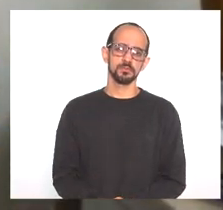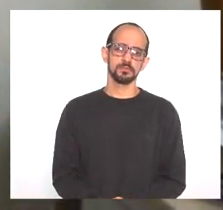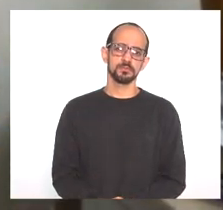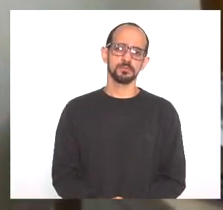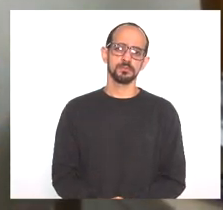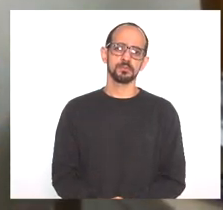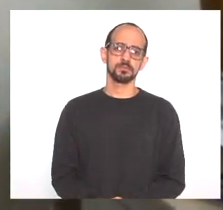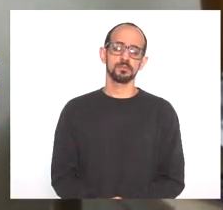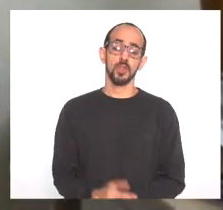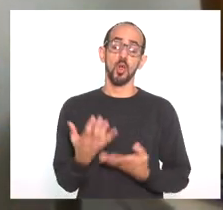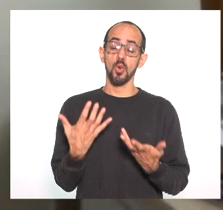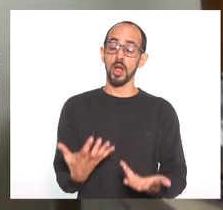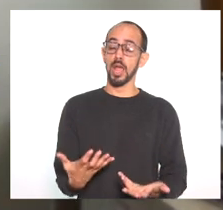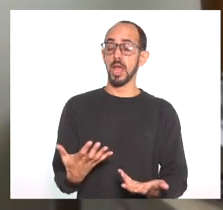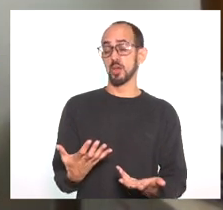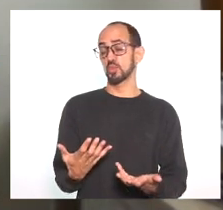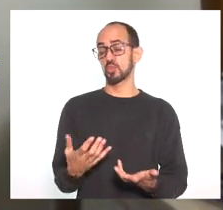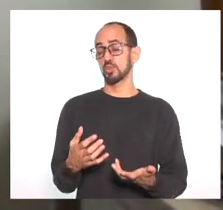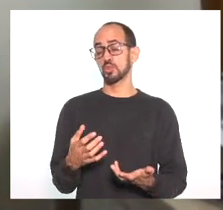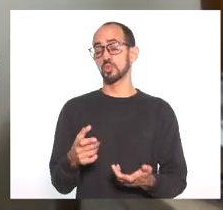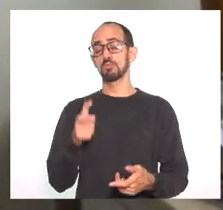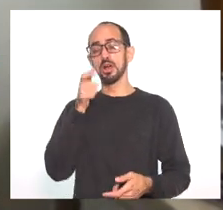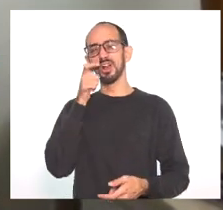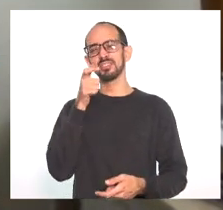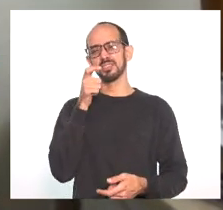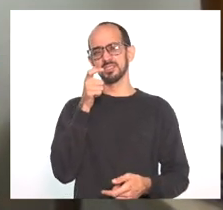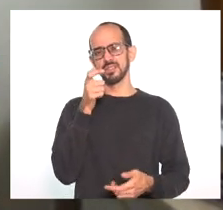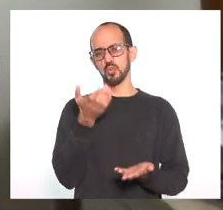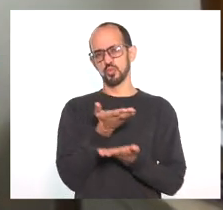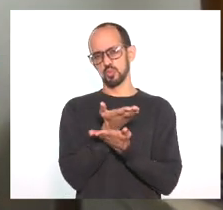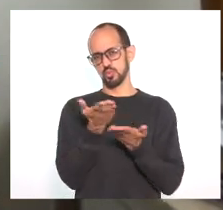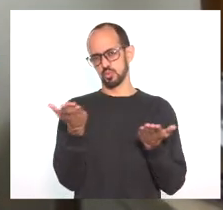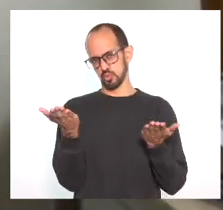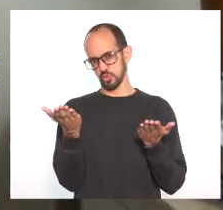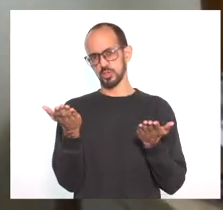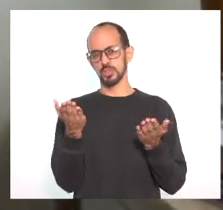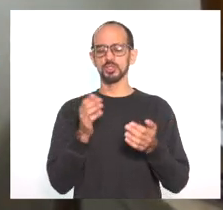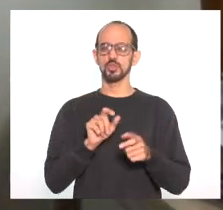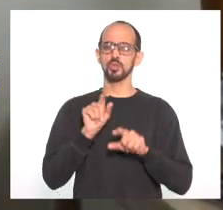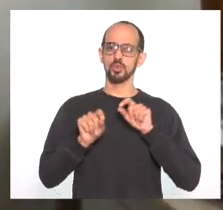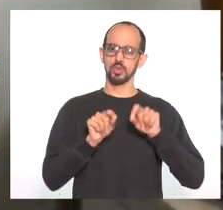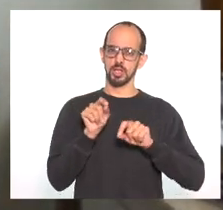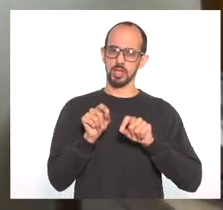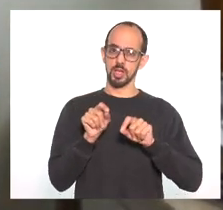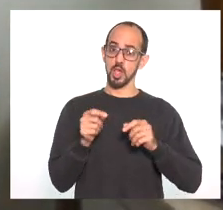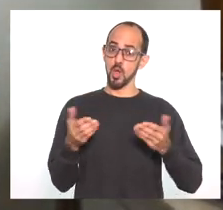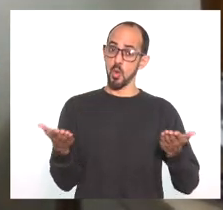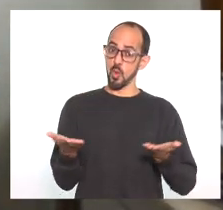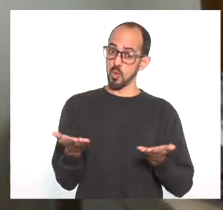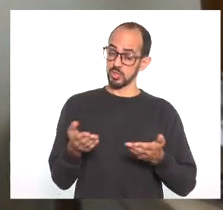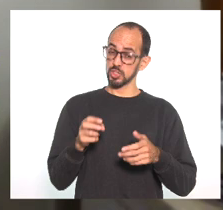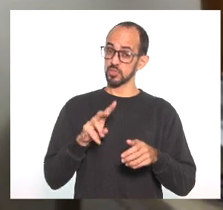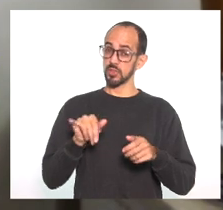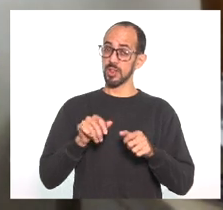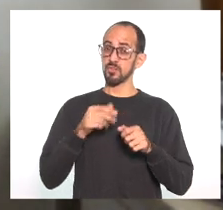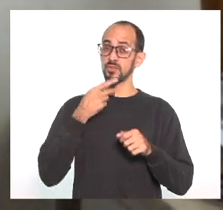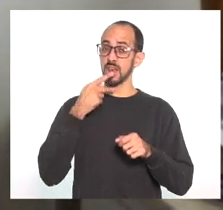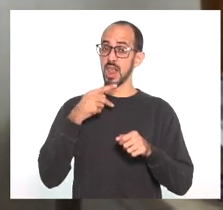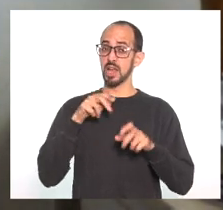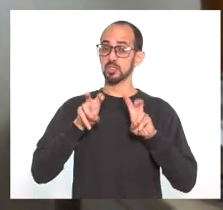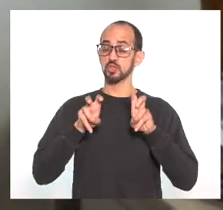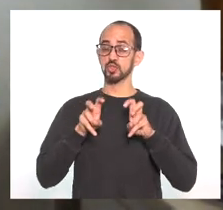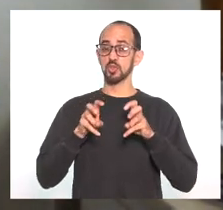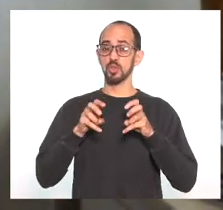e eu queria só chamar a atenção. Nós vamos tratar de abatimentos de